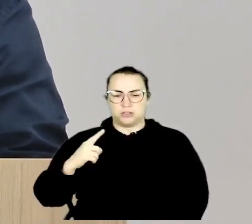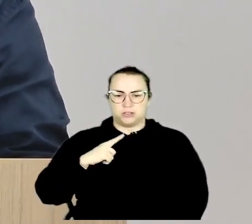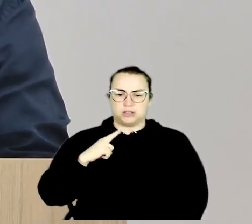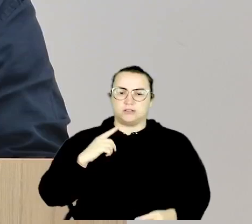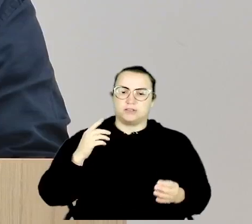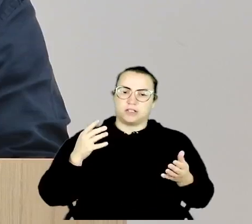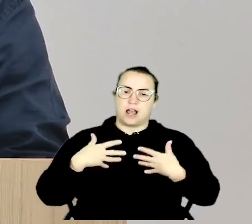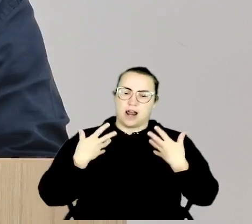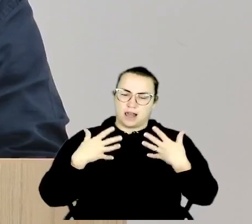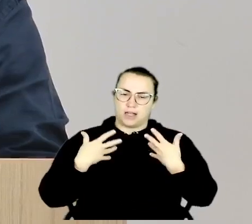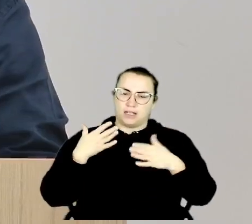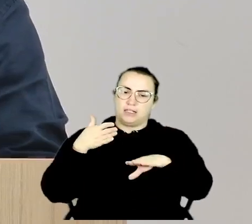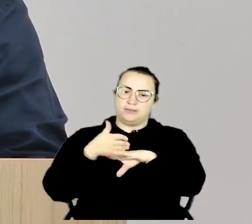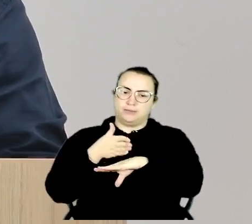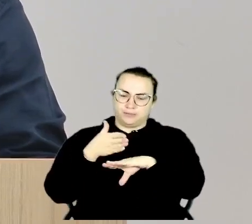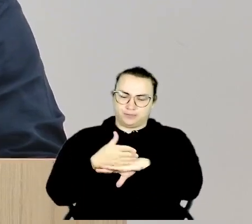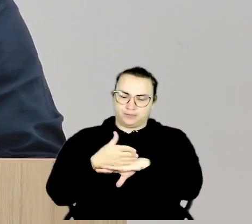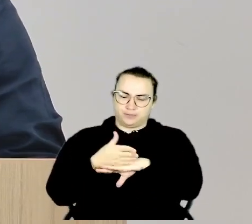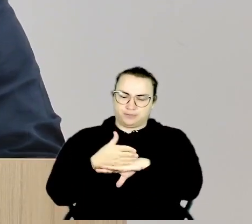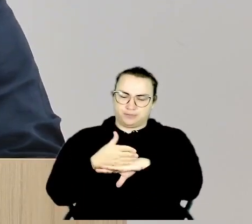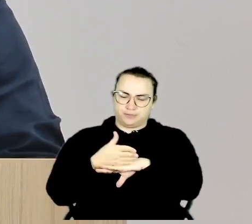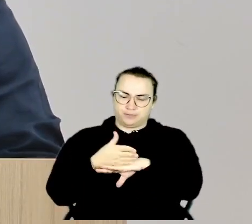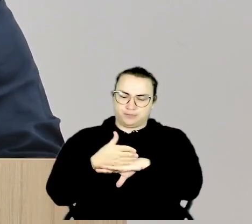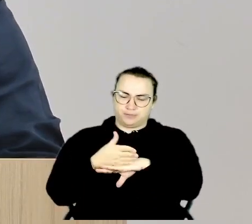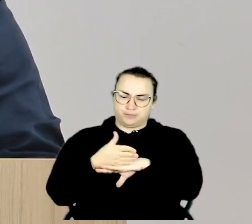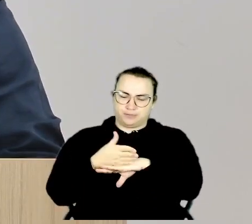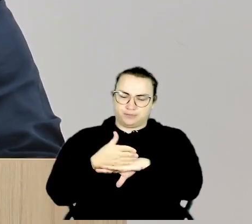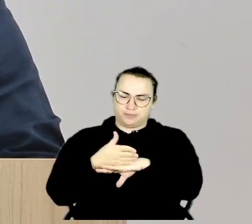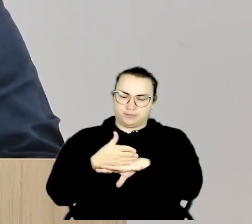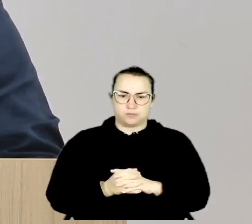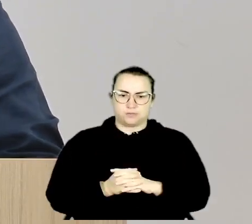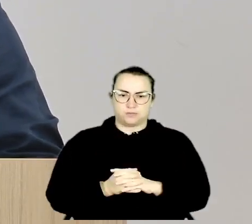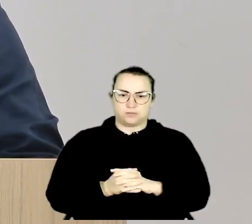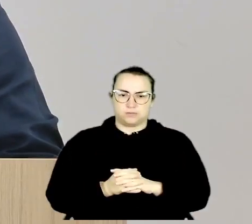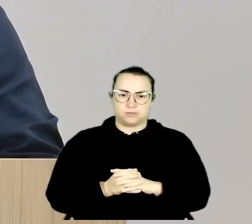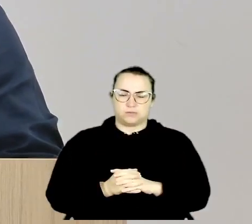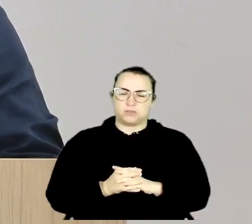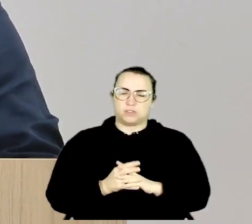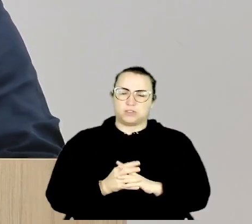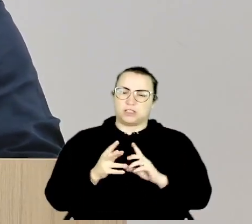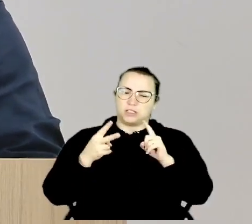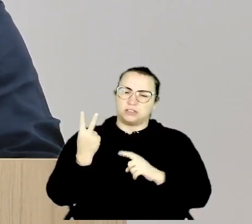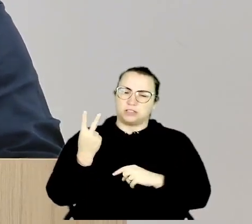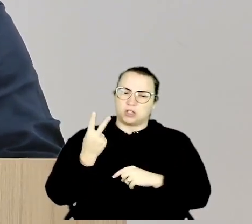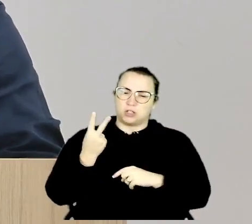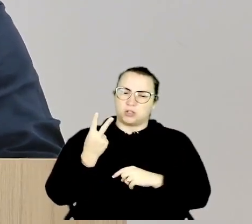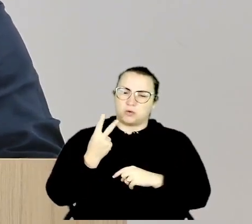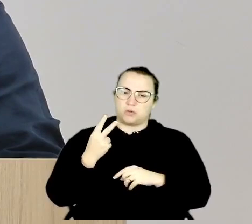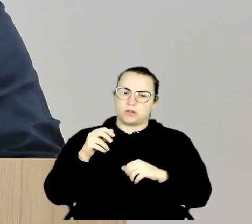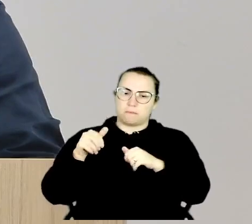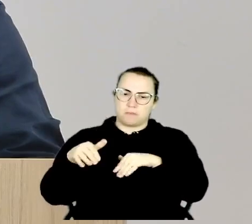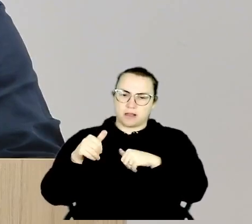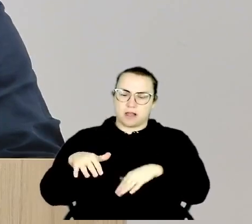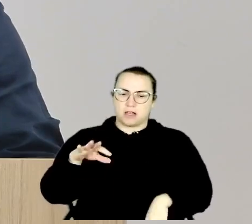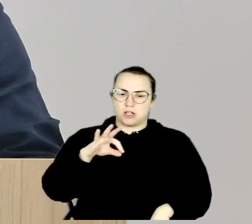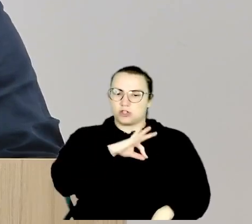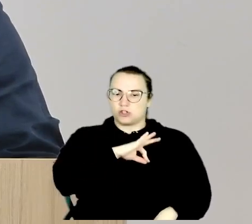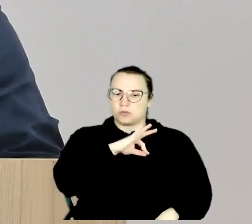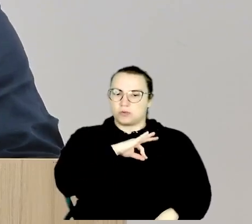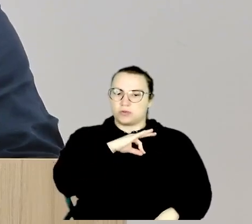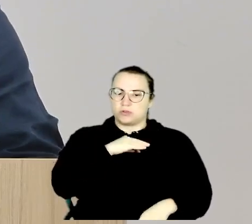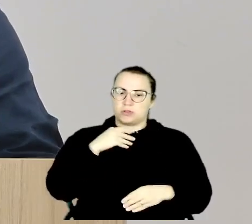participar da inauguração da sete do da segunda companhia do Batalhão de Polícia de Fronteira da